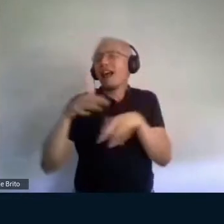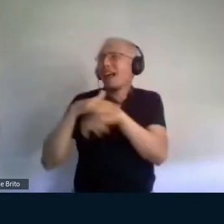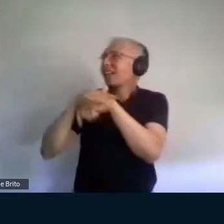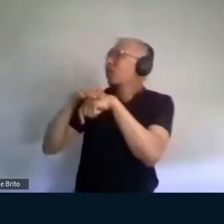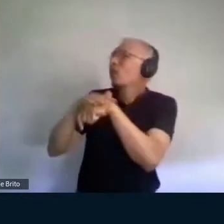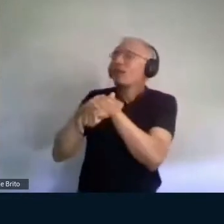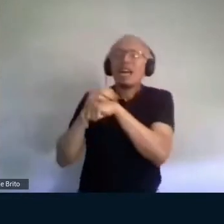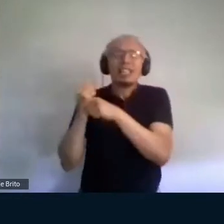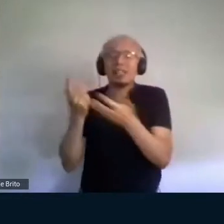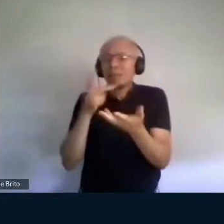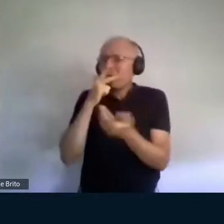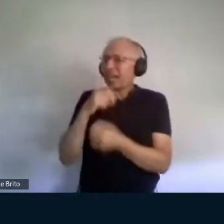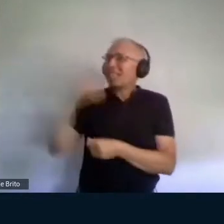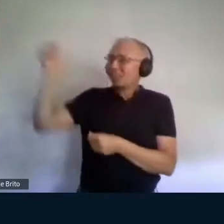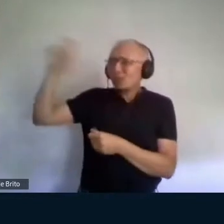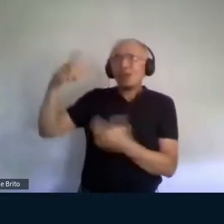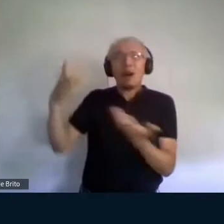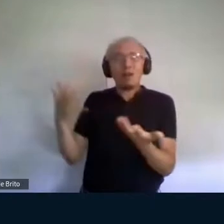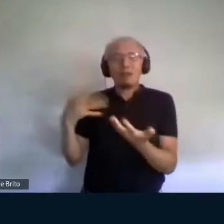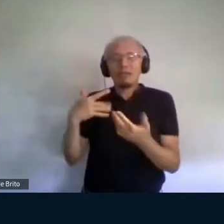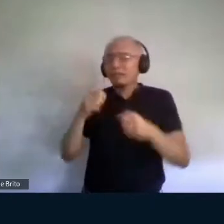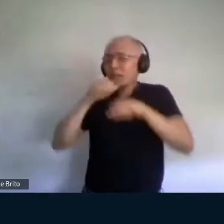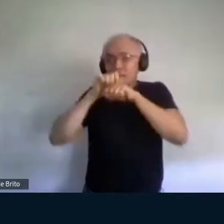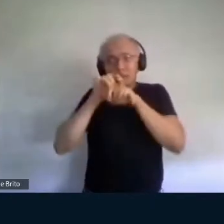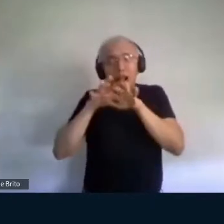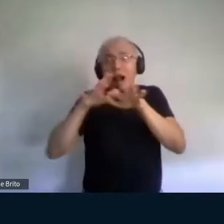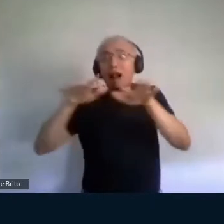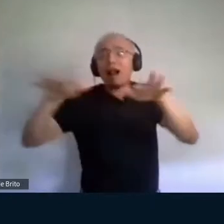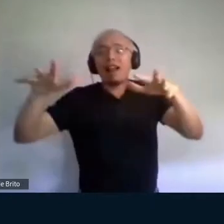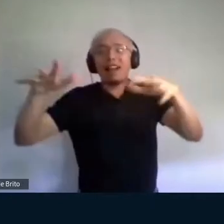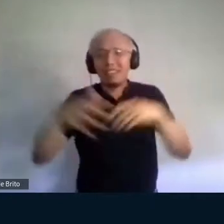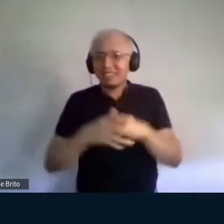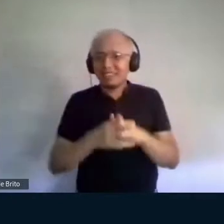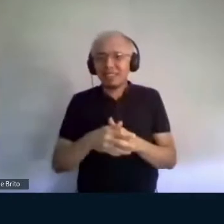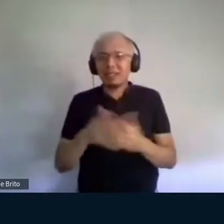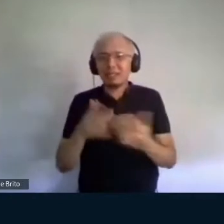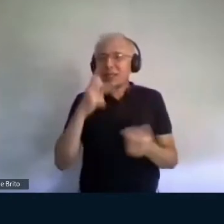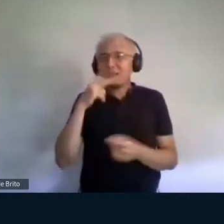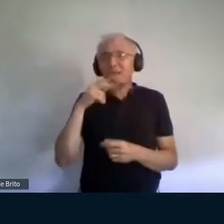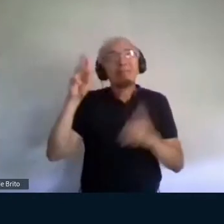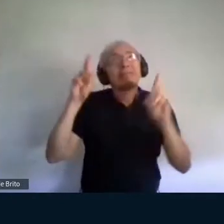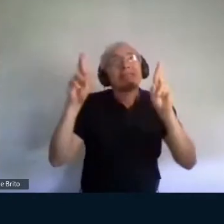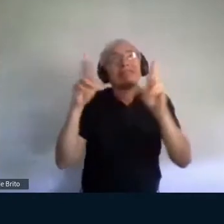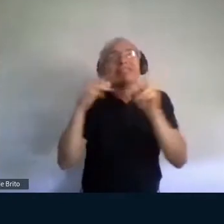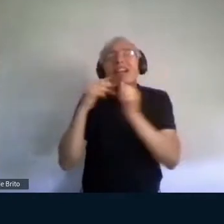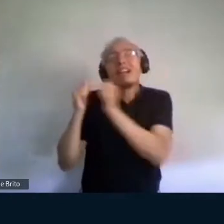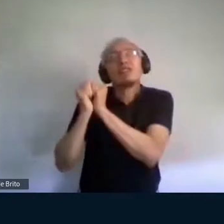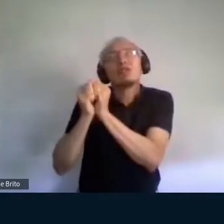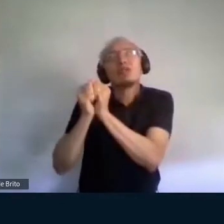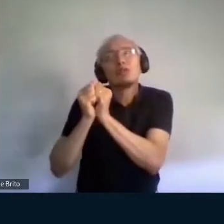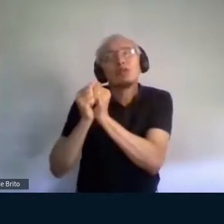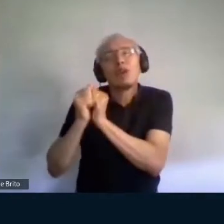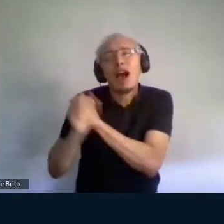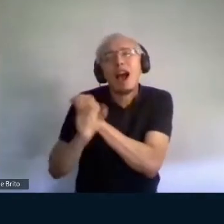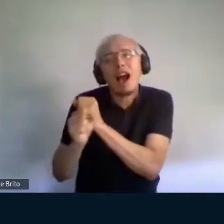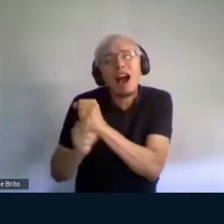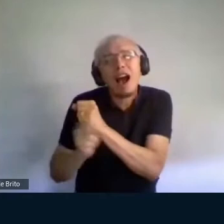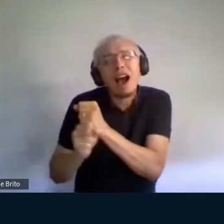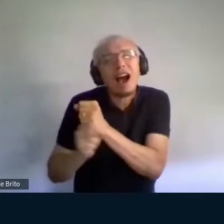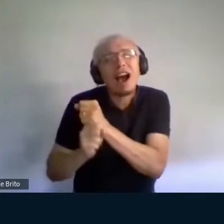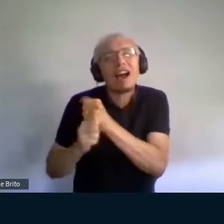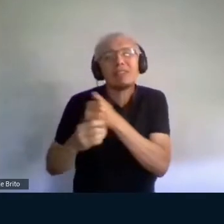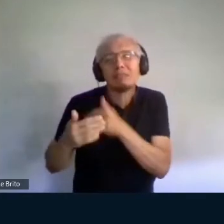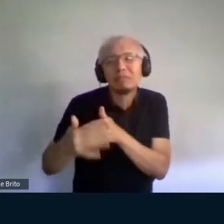gente tem. E espero que seja uma grande parceira por muitos e muitos anos. Então, eu agradeço